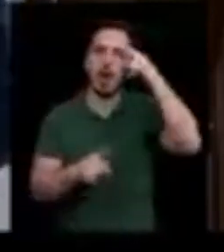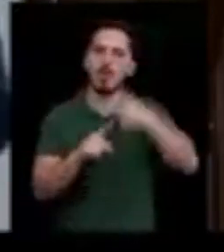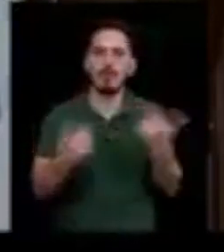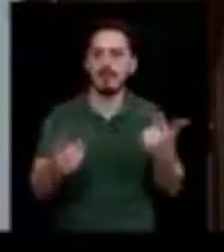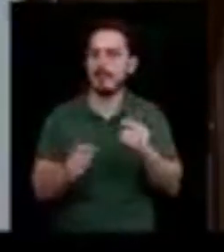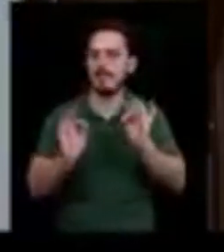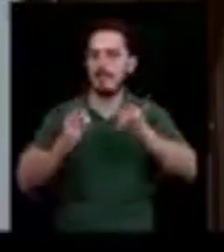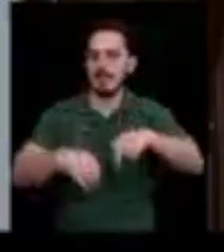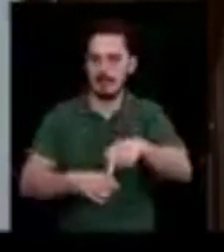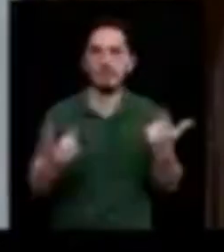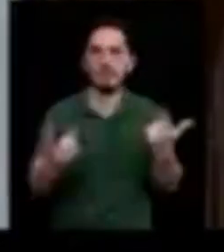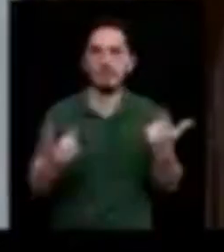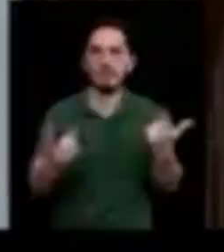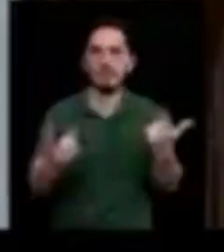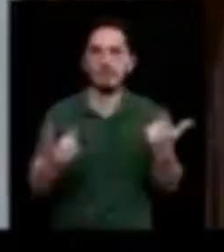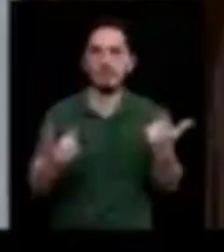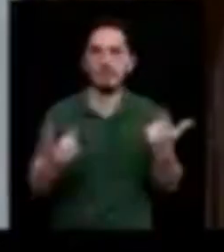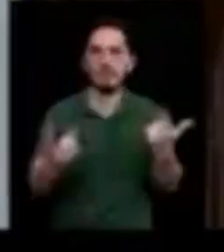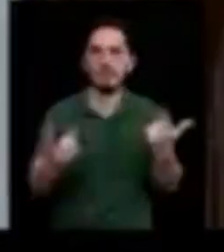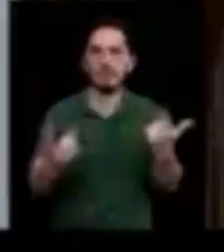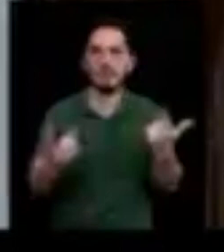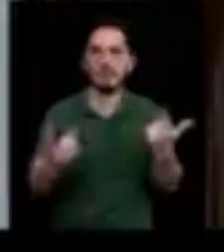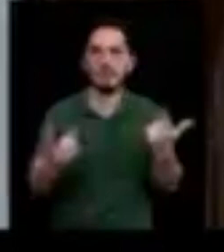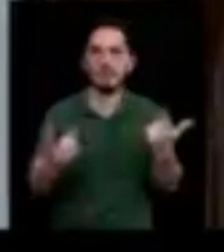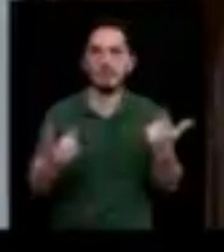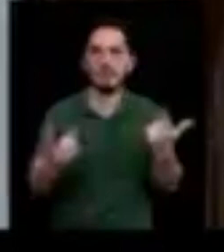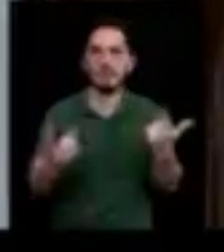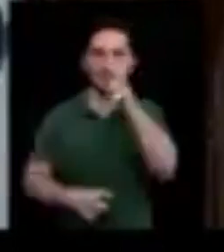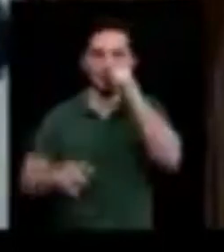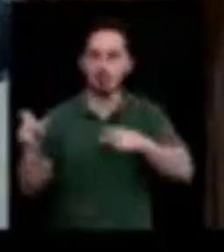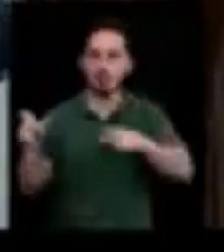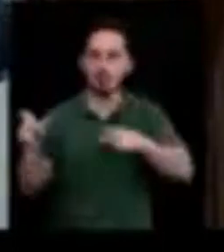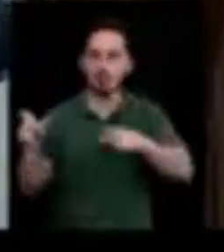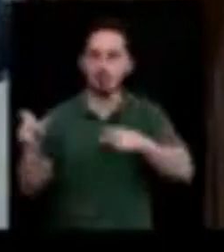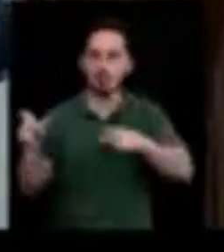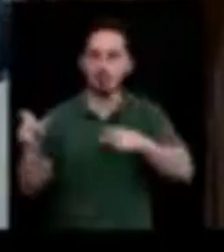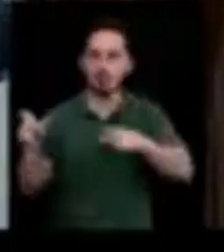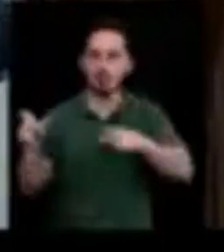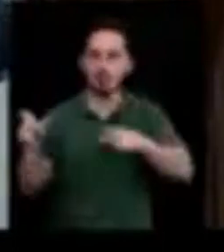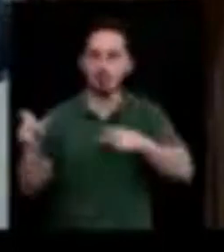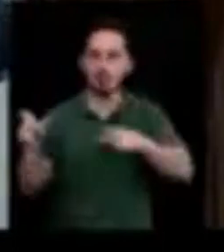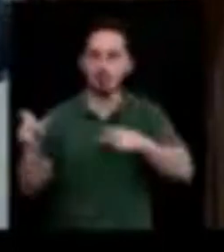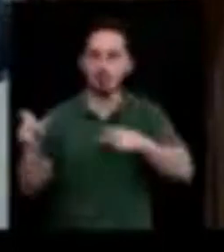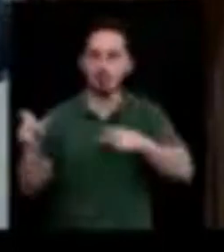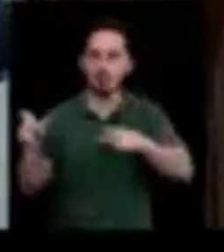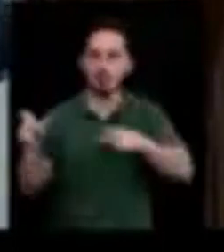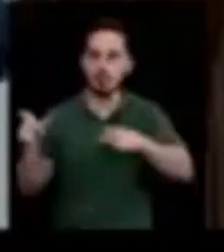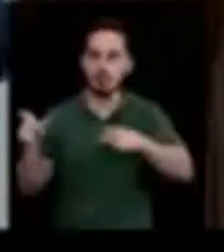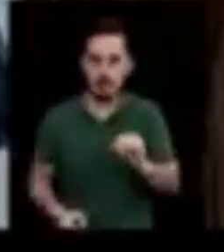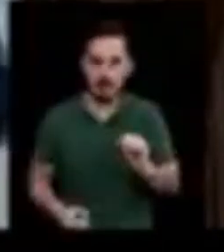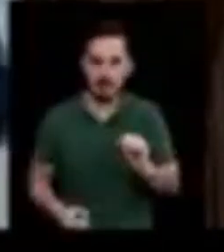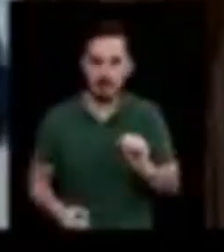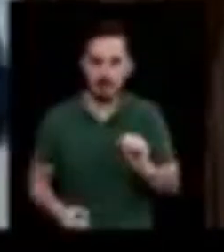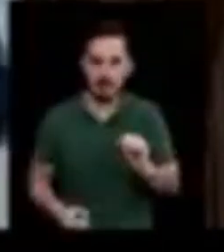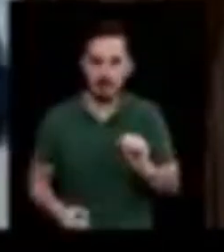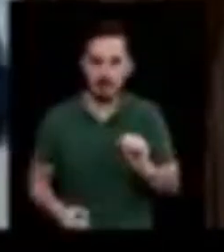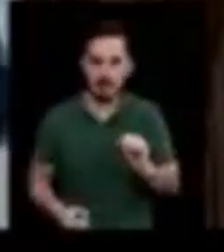pôr termo este ponto. Referir também que estas pessoas pagaram. Os SMAS colocaram à